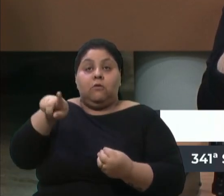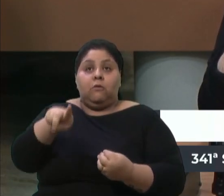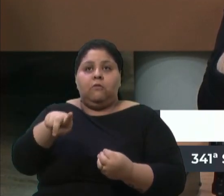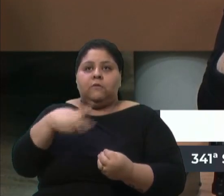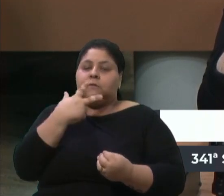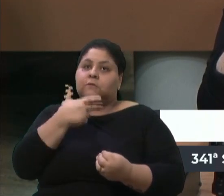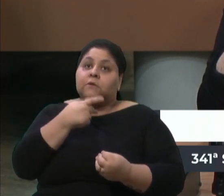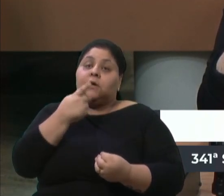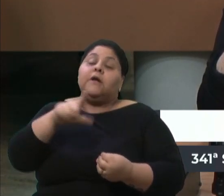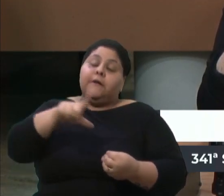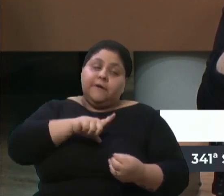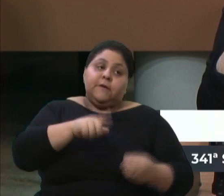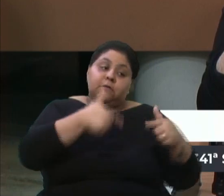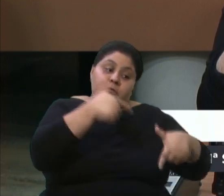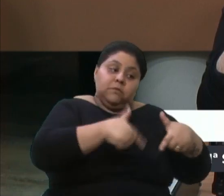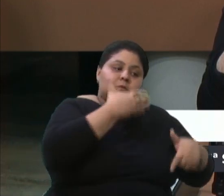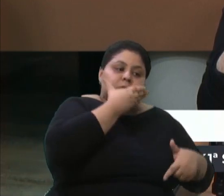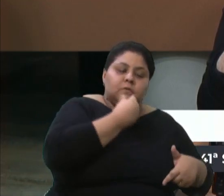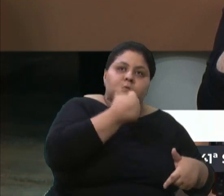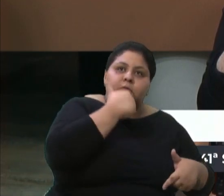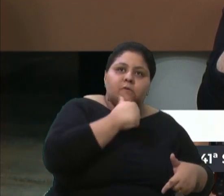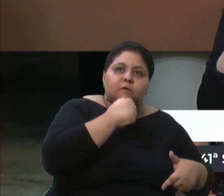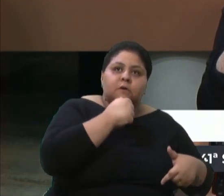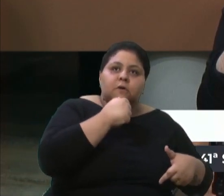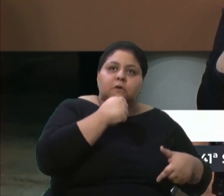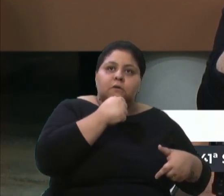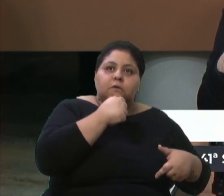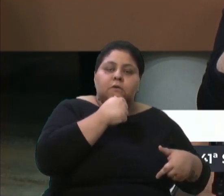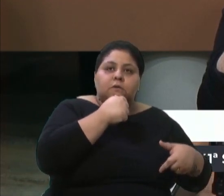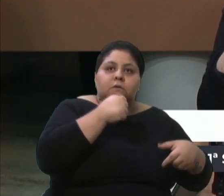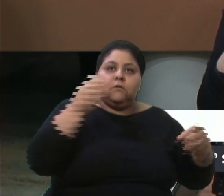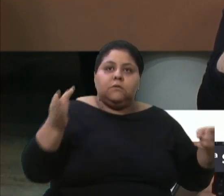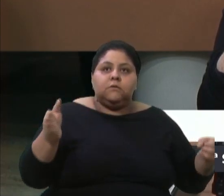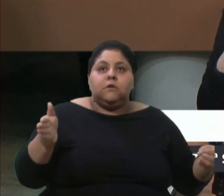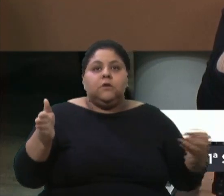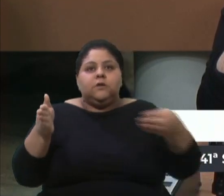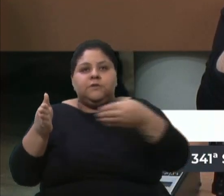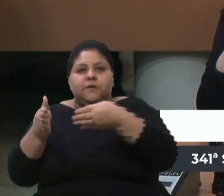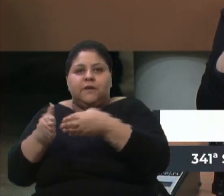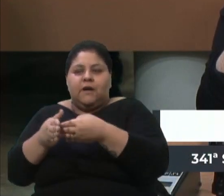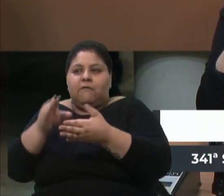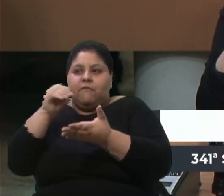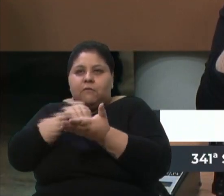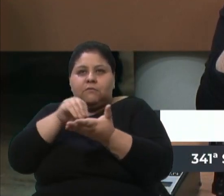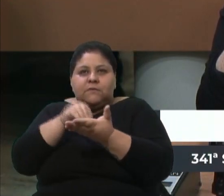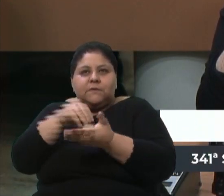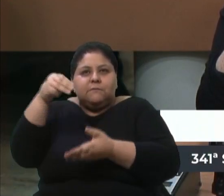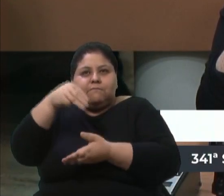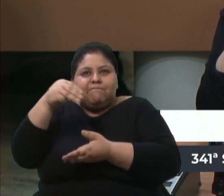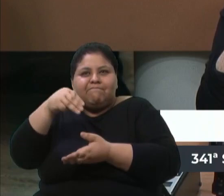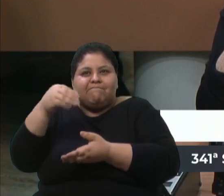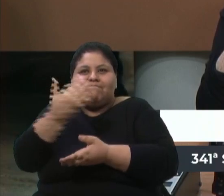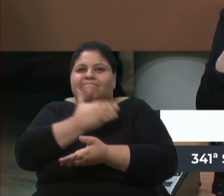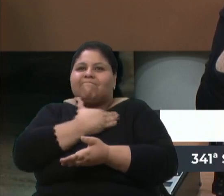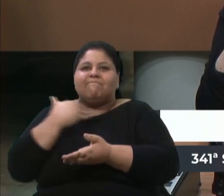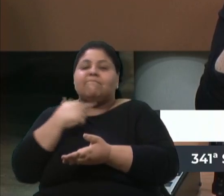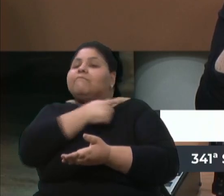trabalhadores que eles chegavam alguns minutos atrasados. E aí conseguiu entrar na sala de aula.